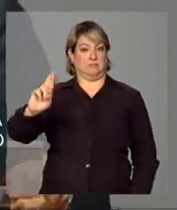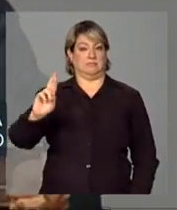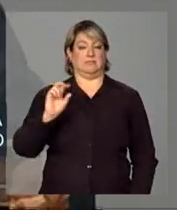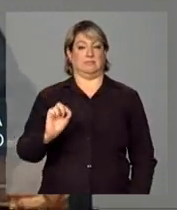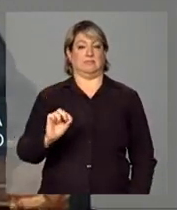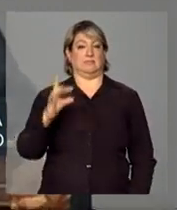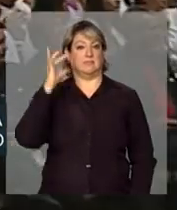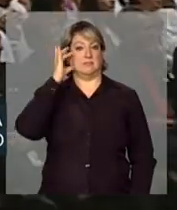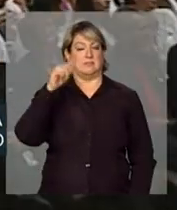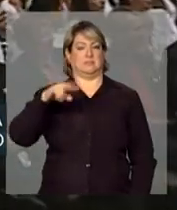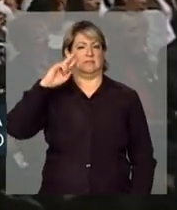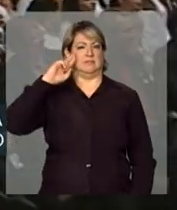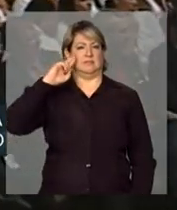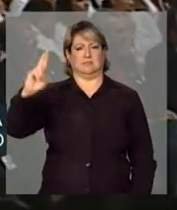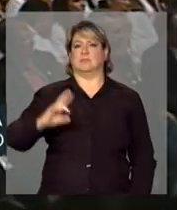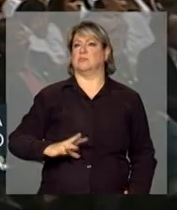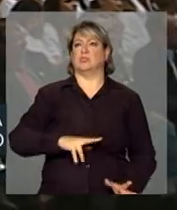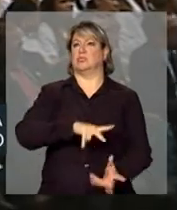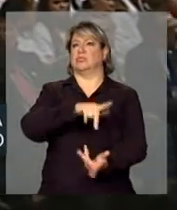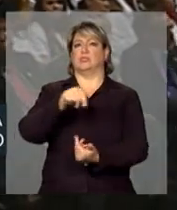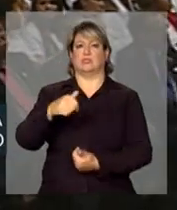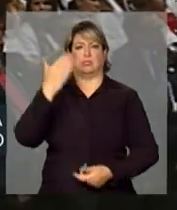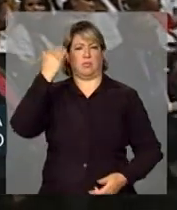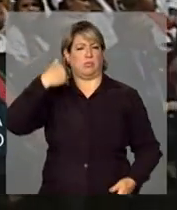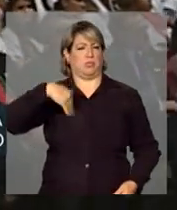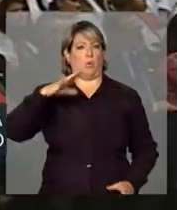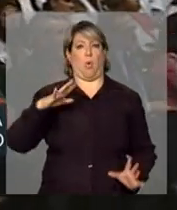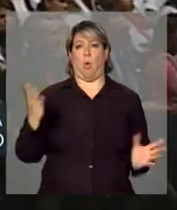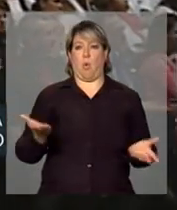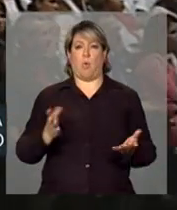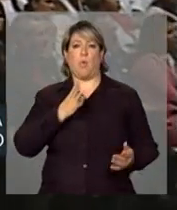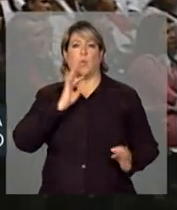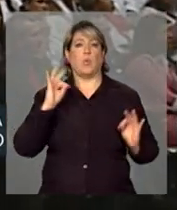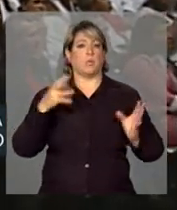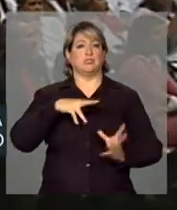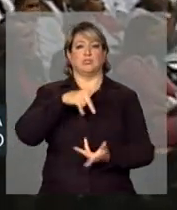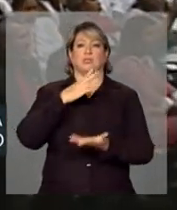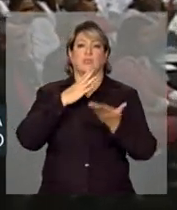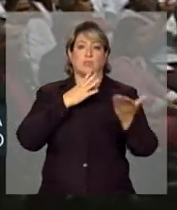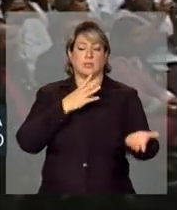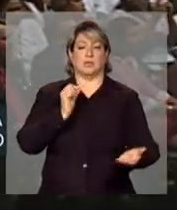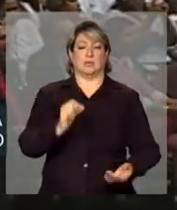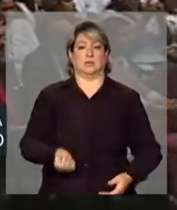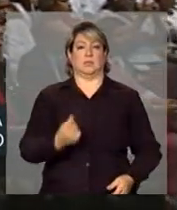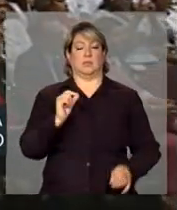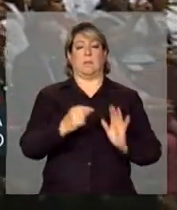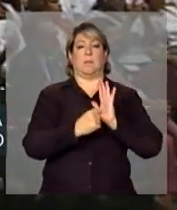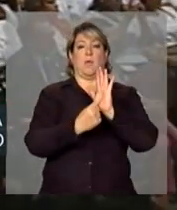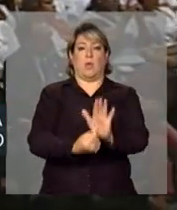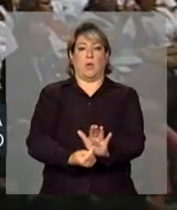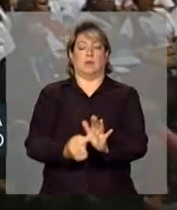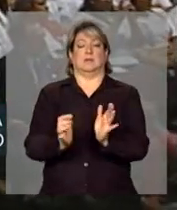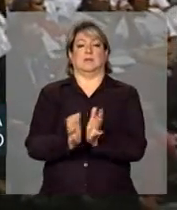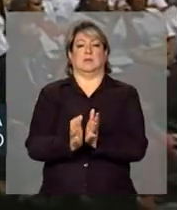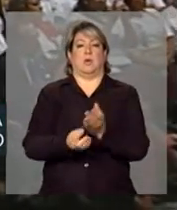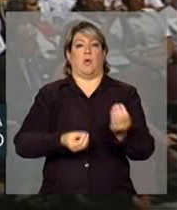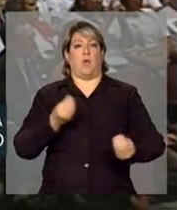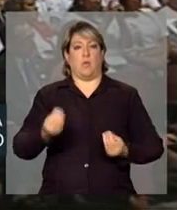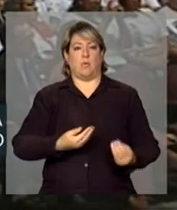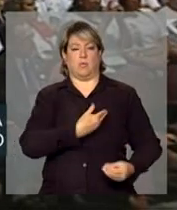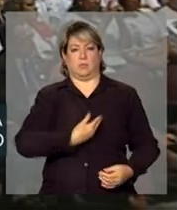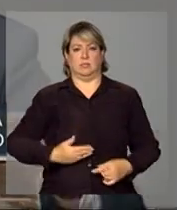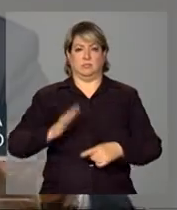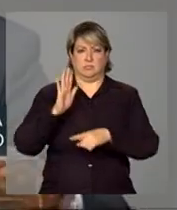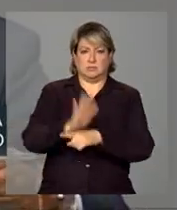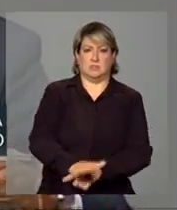uma mulher que é uma liderança mundial hoje e que aparece na cena pública mundial defendendo